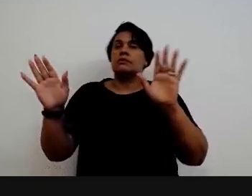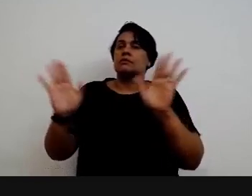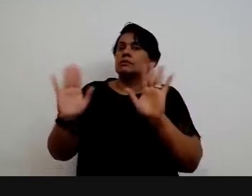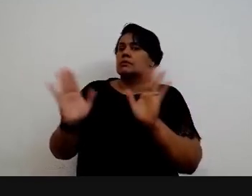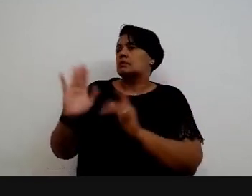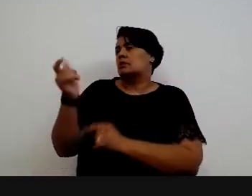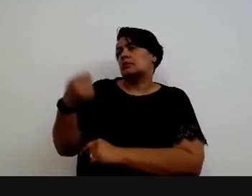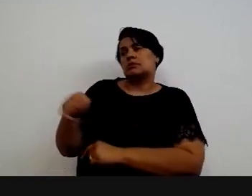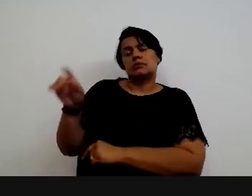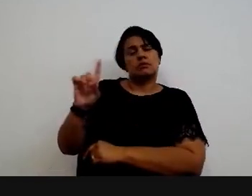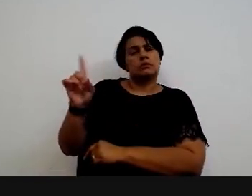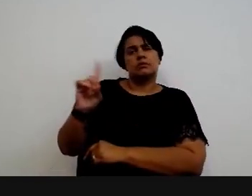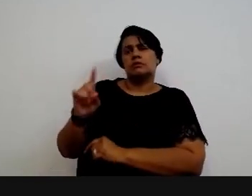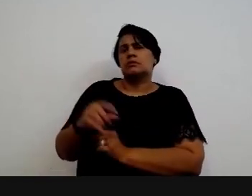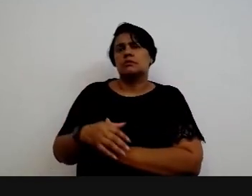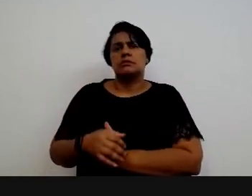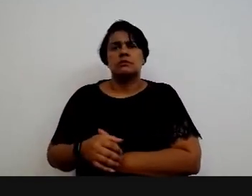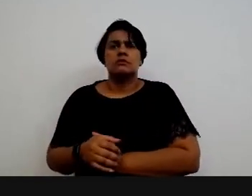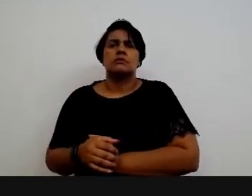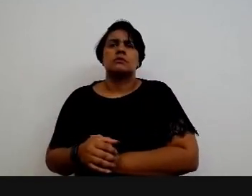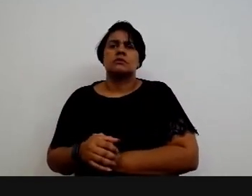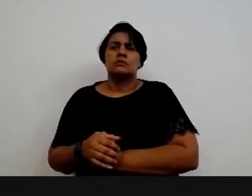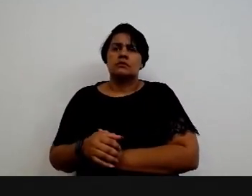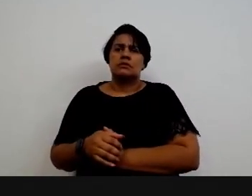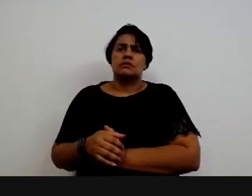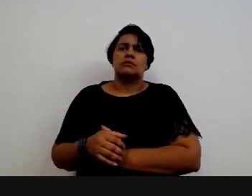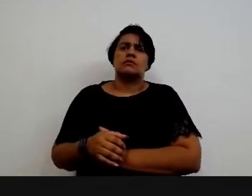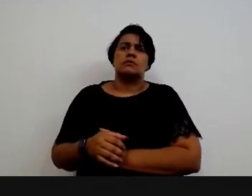explicar que não é bem assim que acontece e tal. Cabeça de súdito.